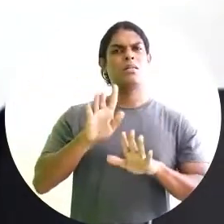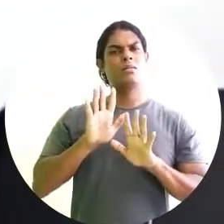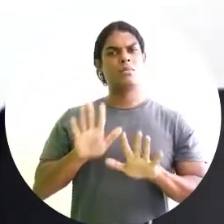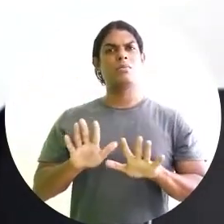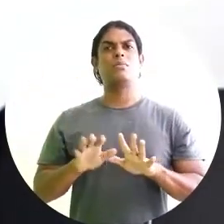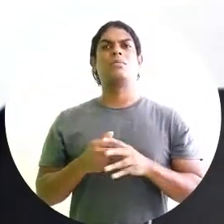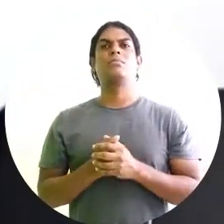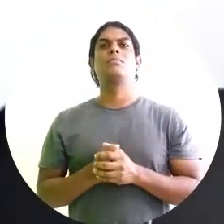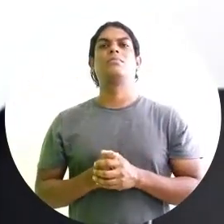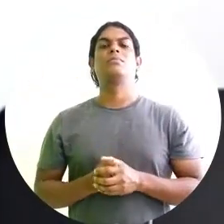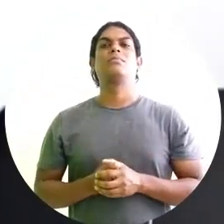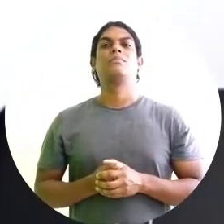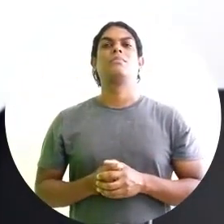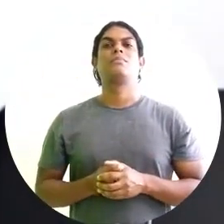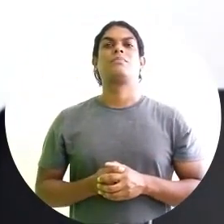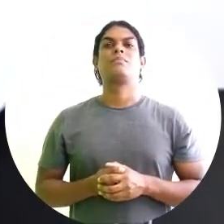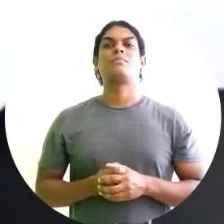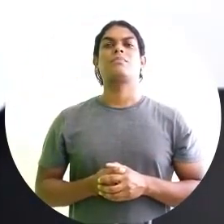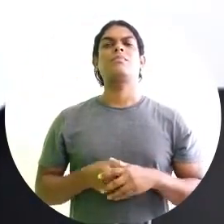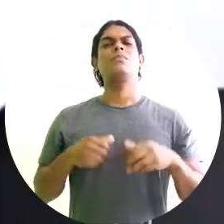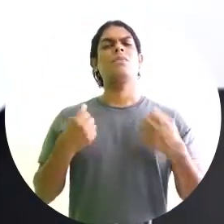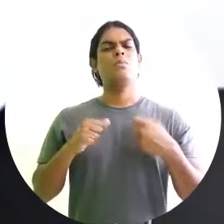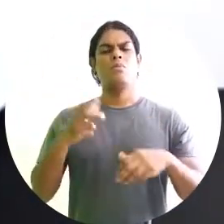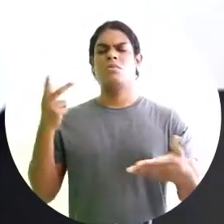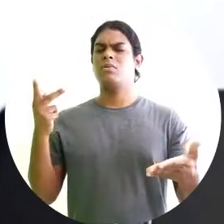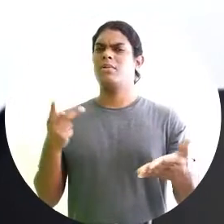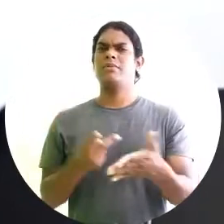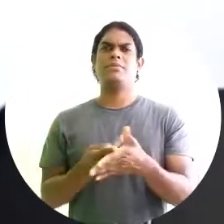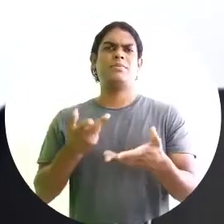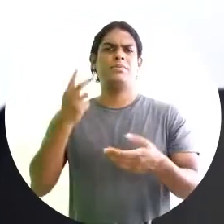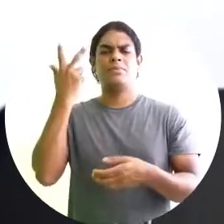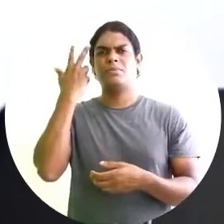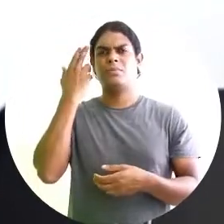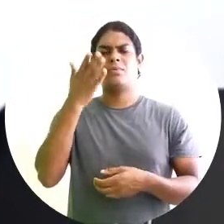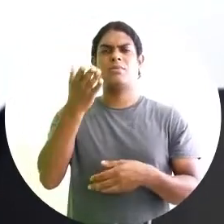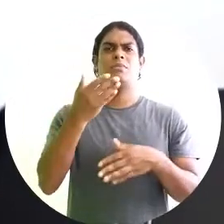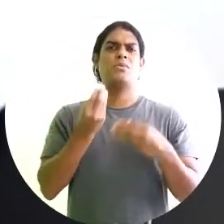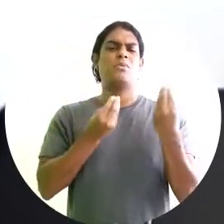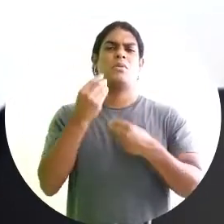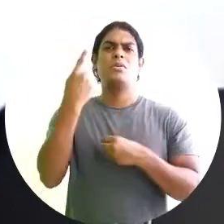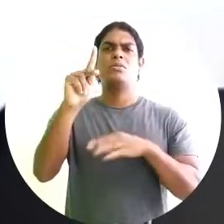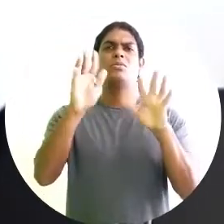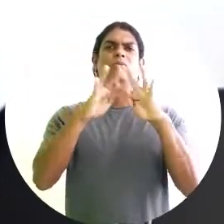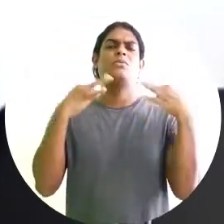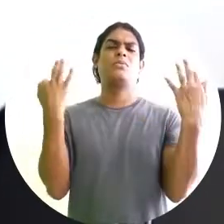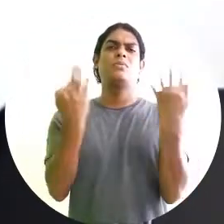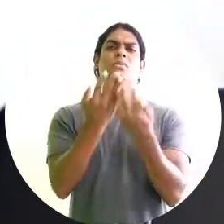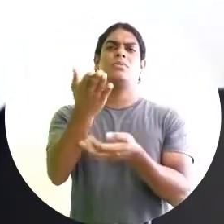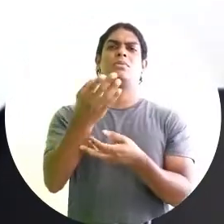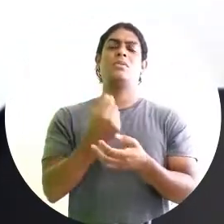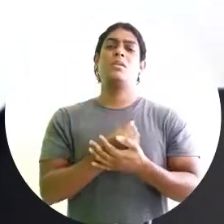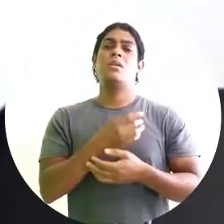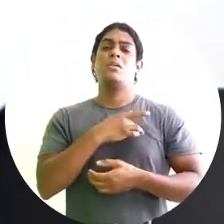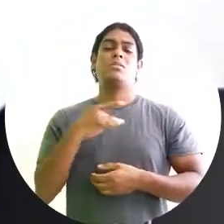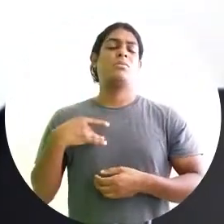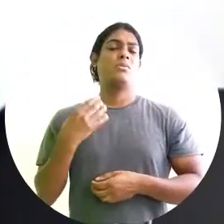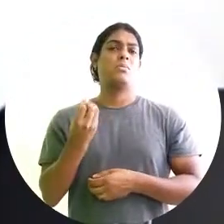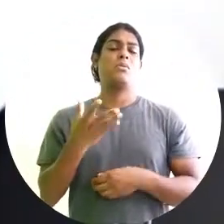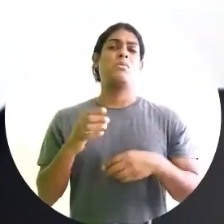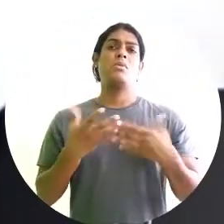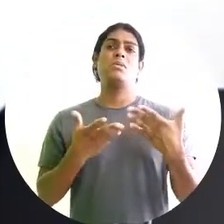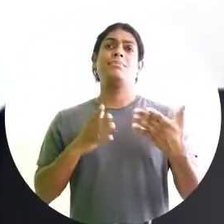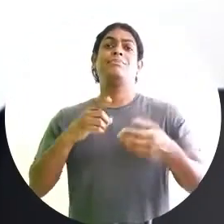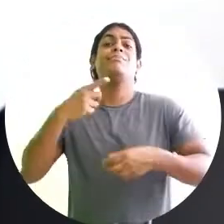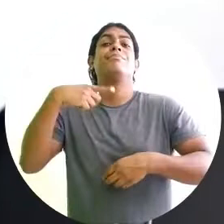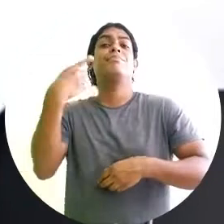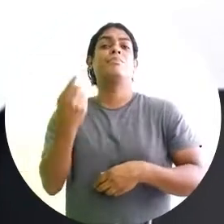vida própria, acontece vários infortúnios, como na sua família. Você de repente está bem, seu filho de repente está doente, você está